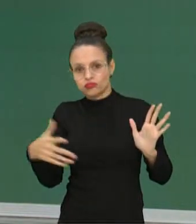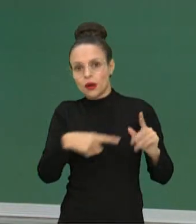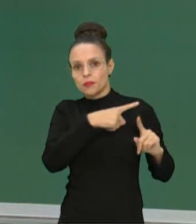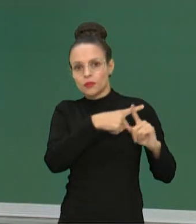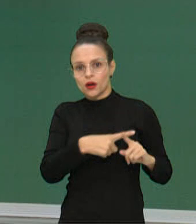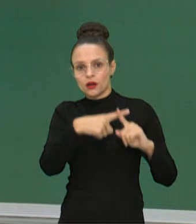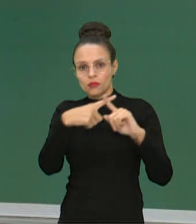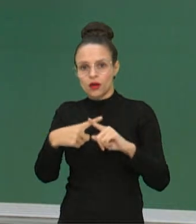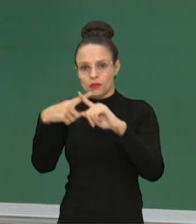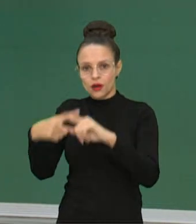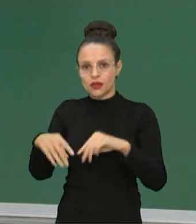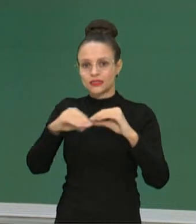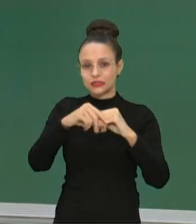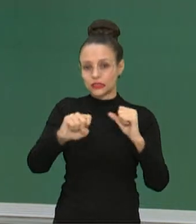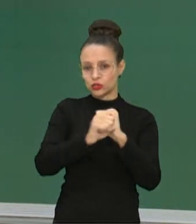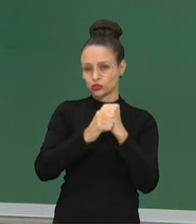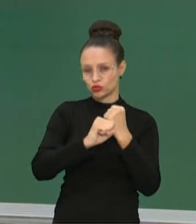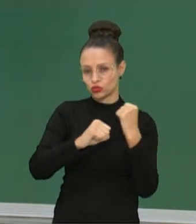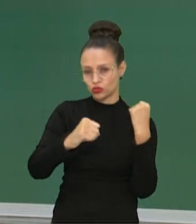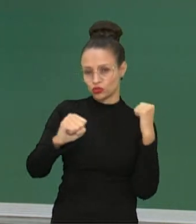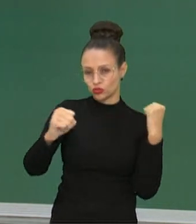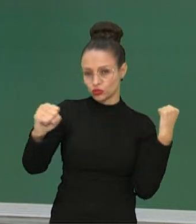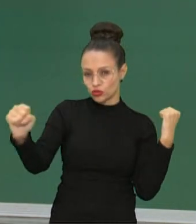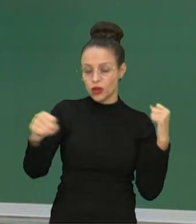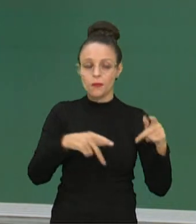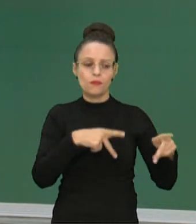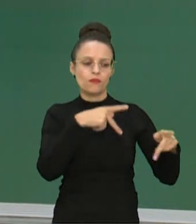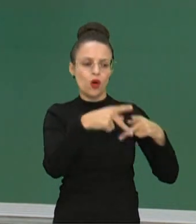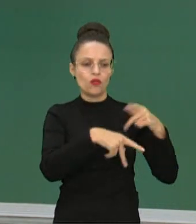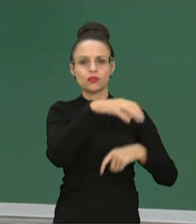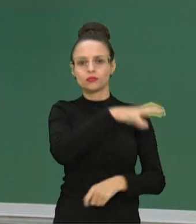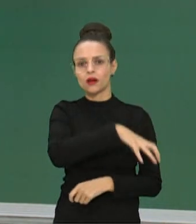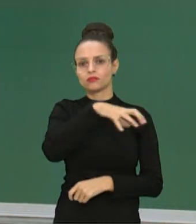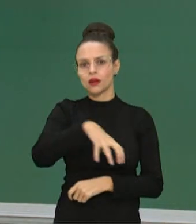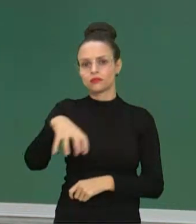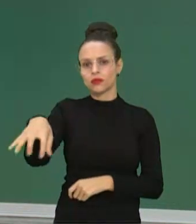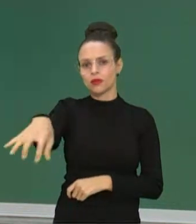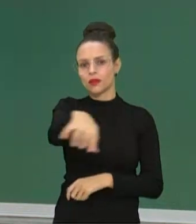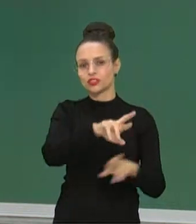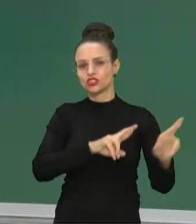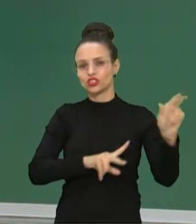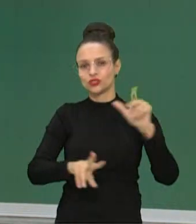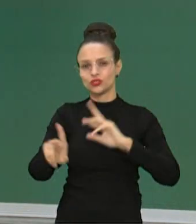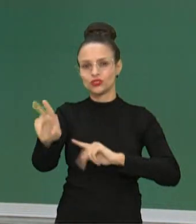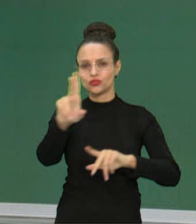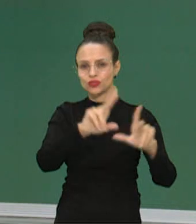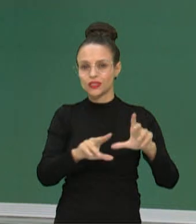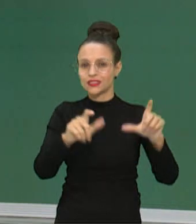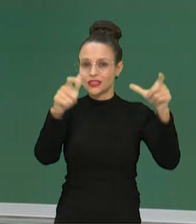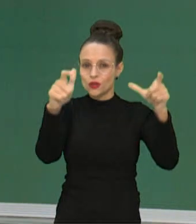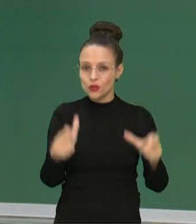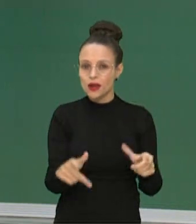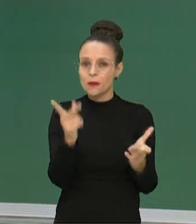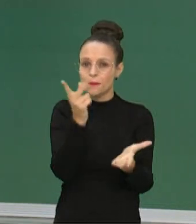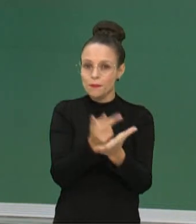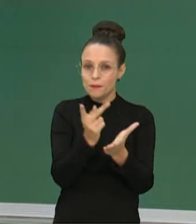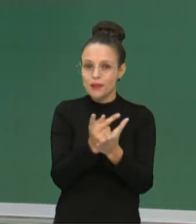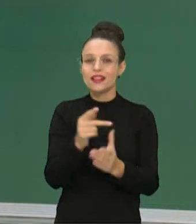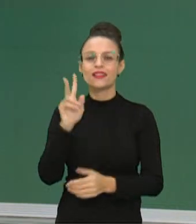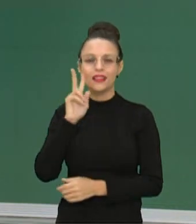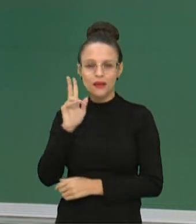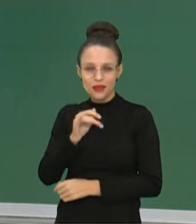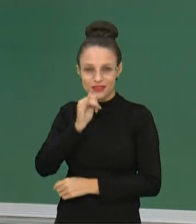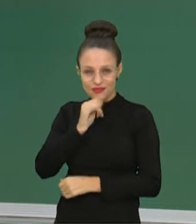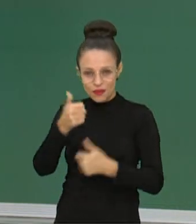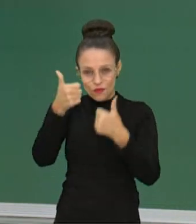território gigante com muitos povos distintos que de repente foram colocados dentro do mesmo estádio. Lembra do exemplo que